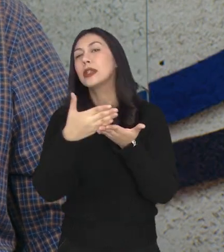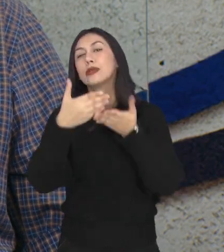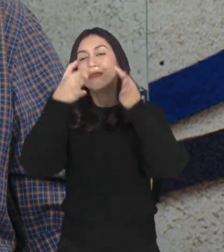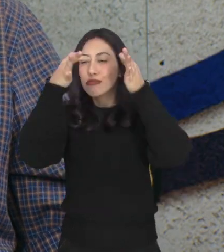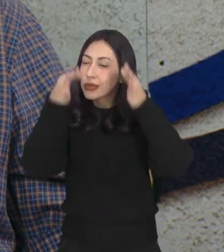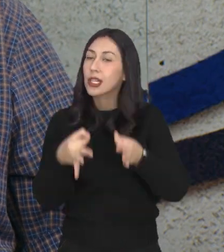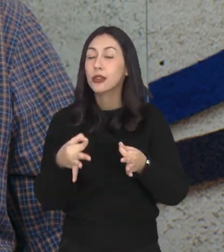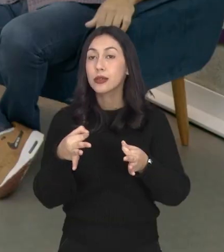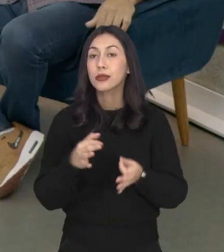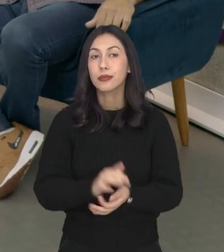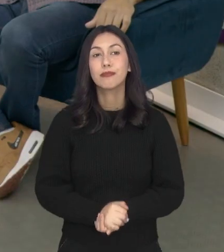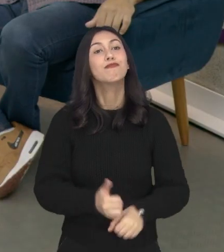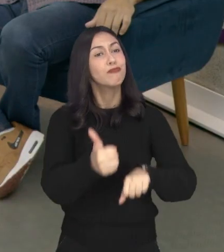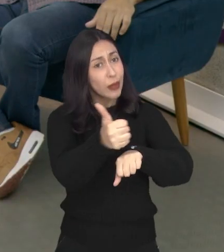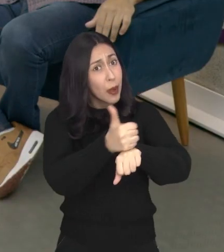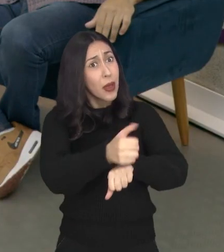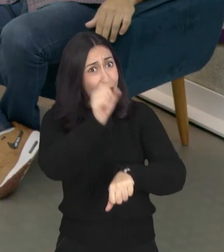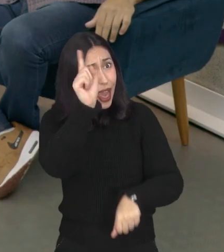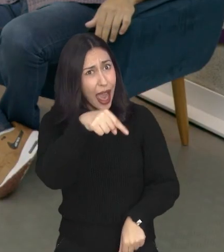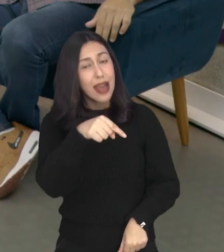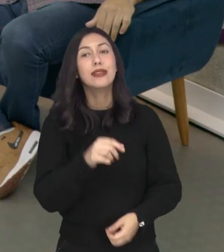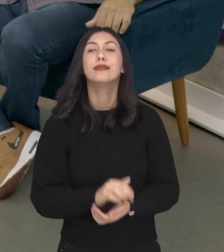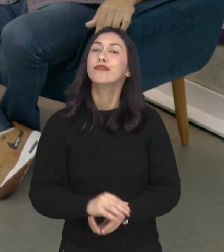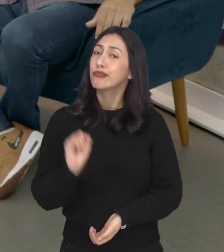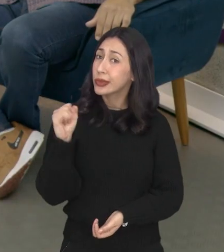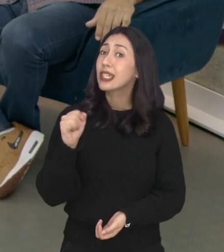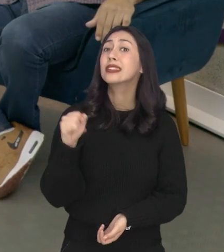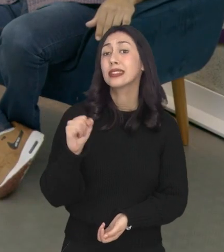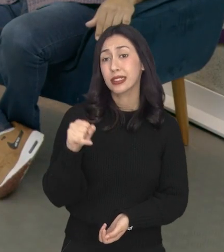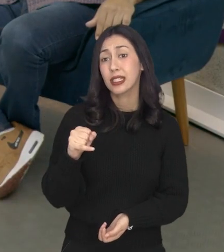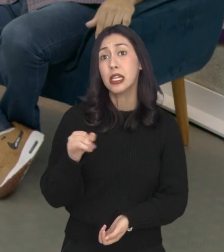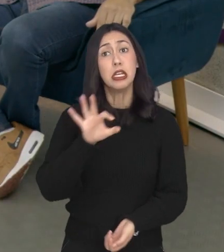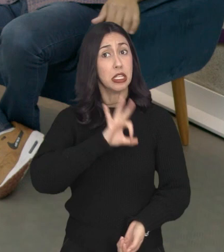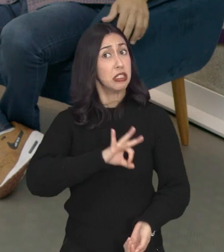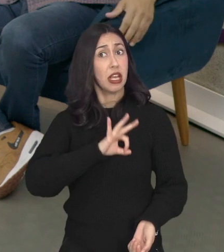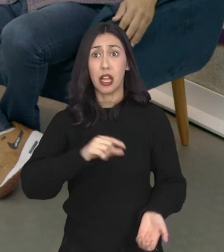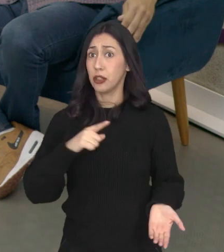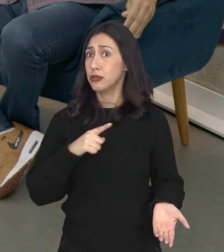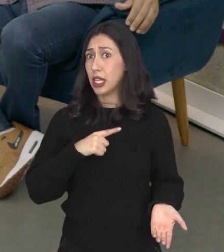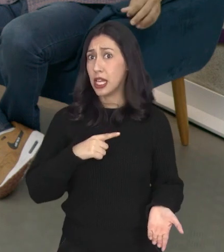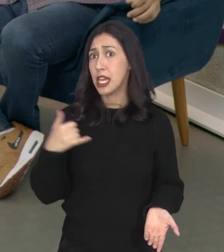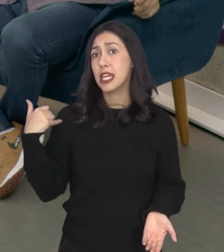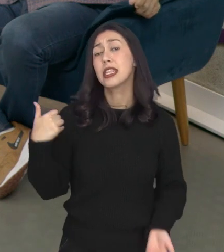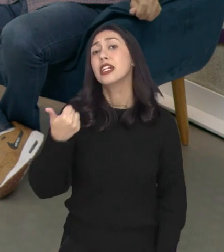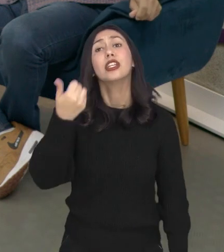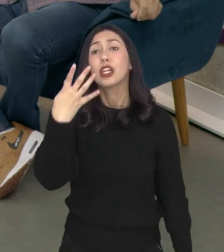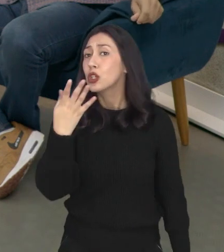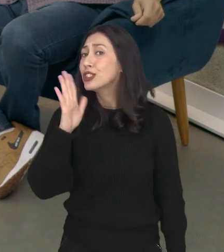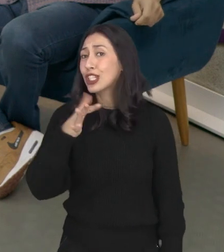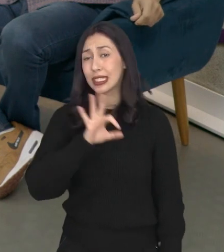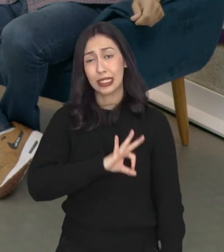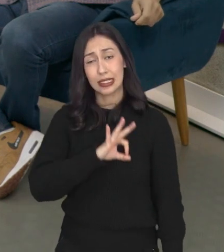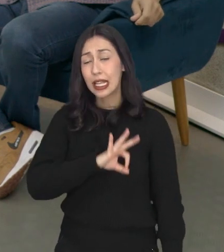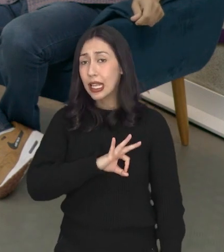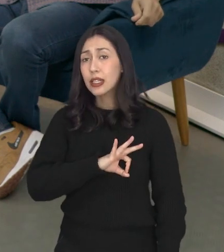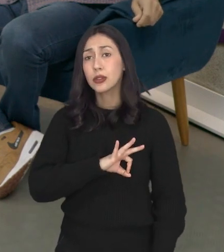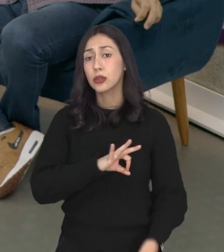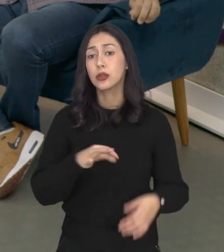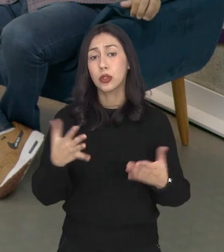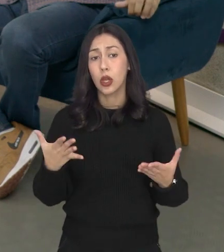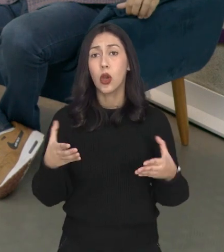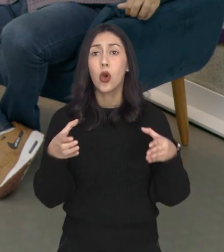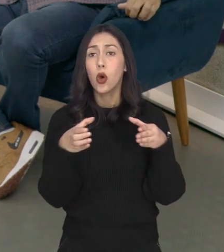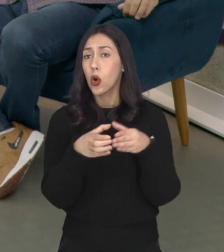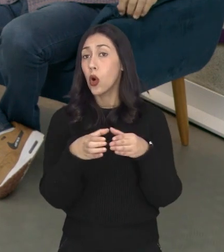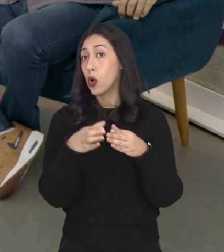Desde que entrou numa base, tem que ser profissional. É profissão. É profissão. Isso aí. Já recebe. Na verdade, 14 anos já recebe salário. O corpo tem deles,